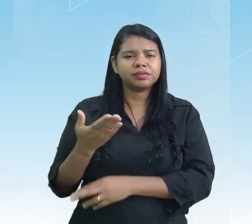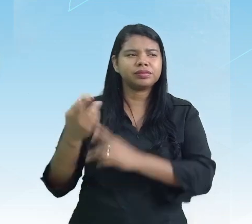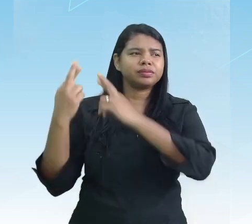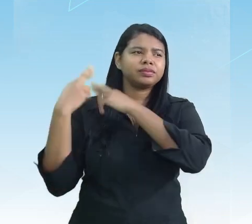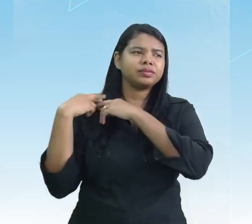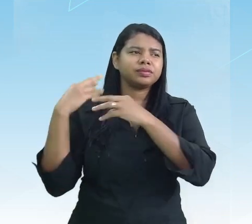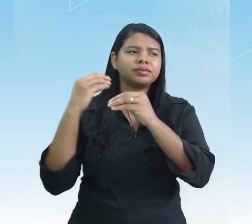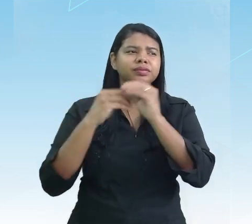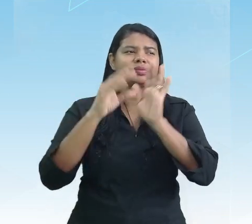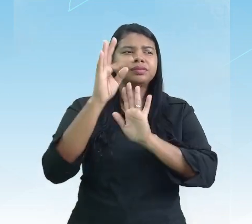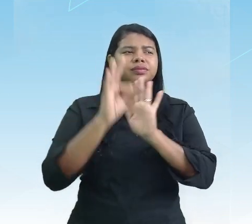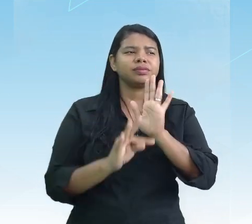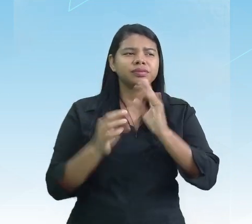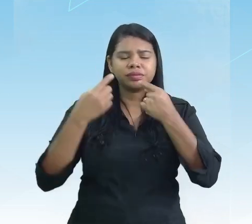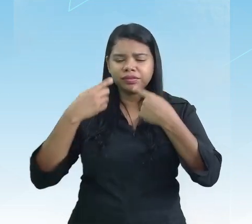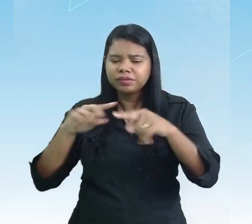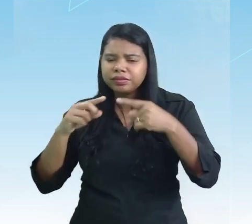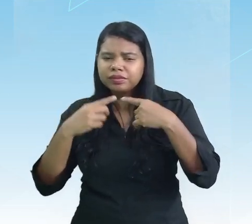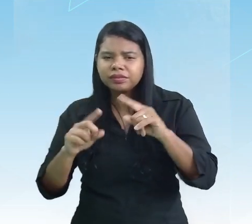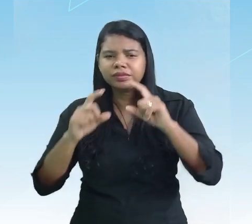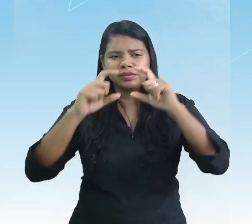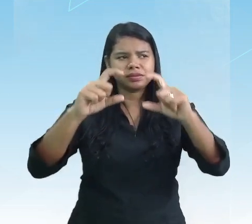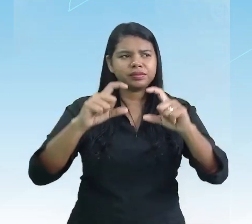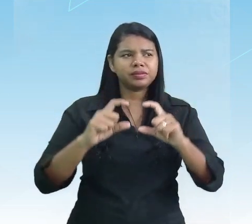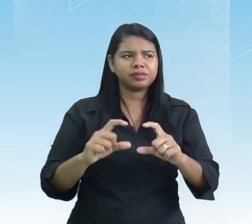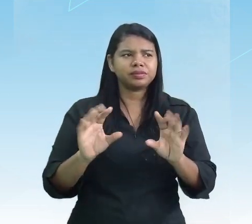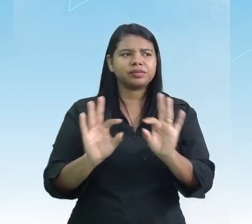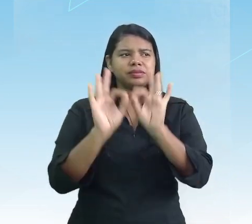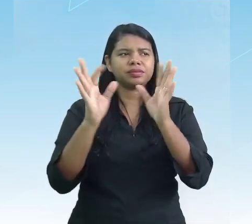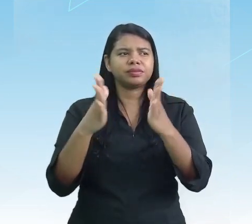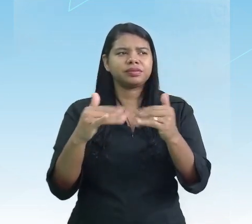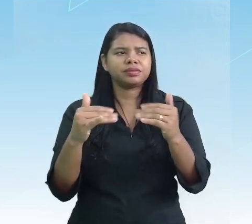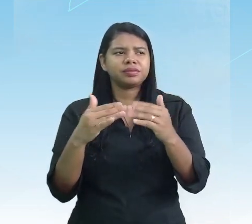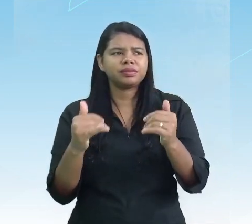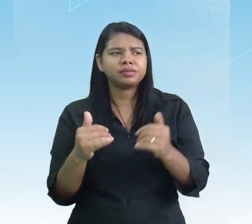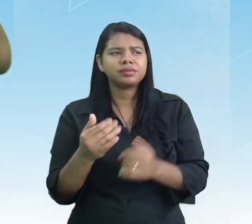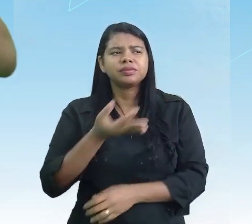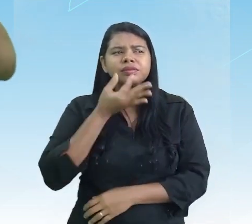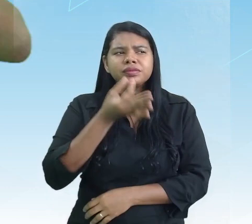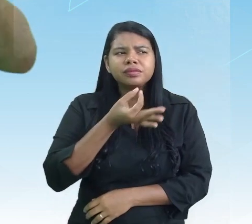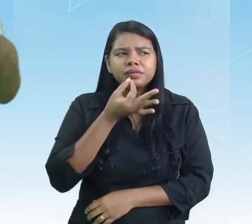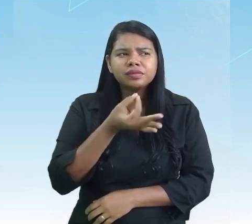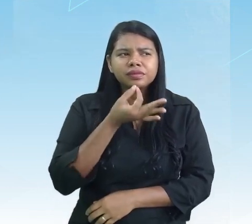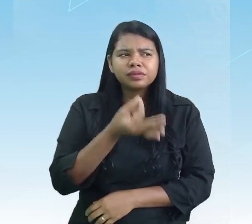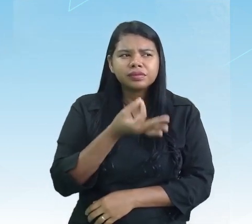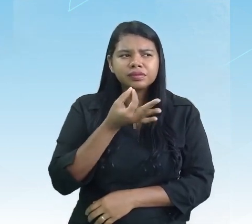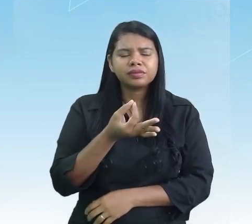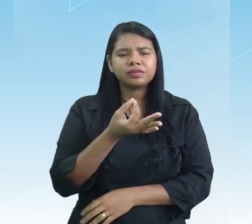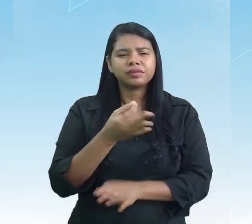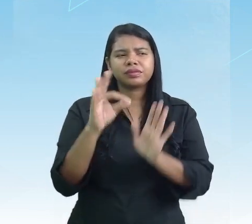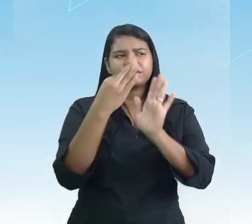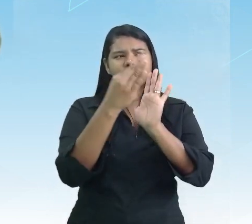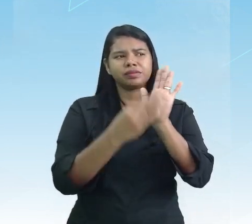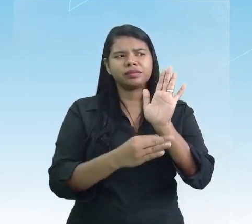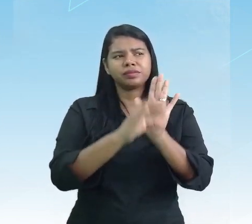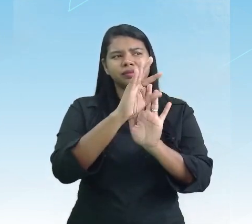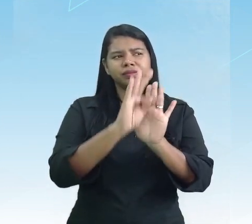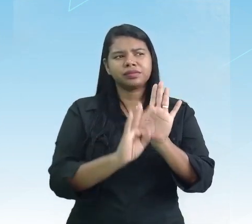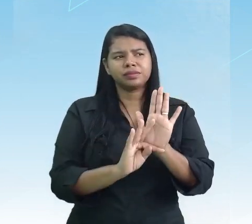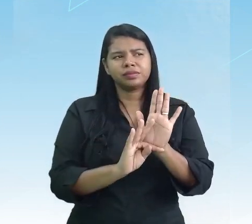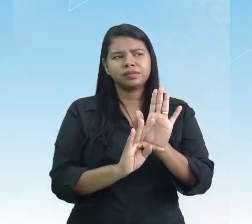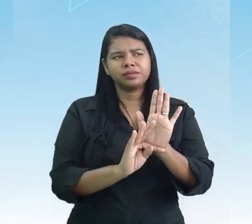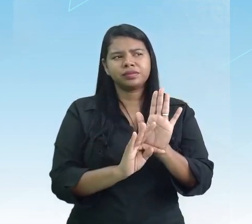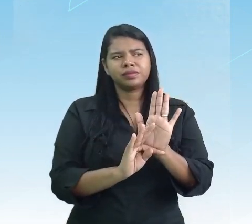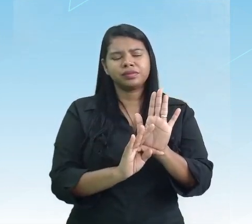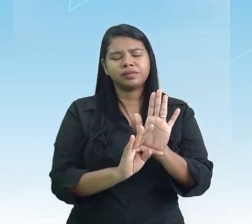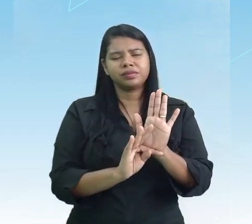um posicionamento crítico. Quando alguém pedir, dê seu argumento, você vai ter que colocar no seu texto